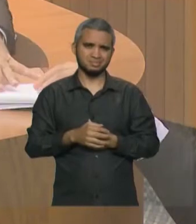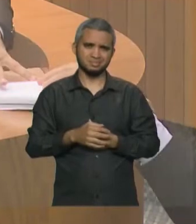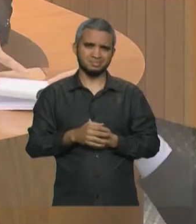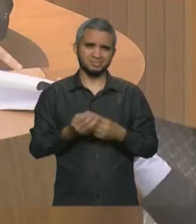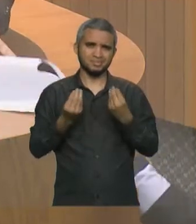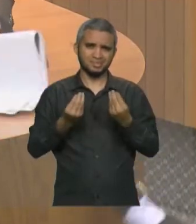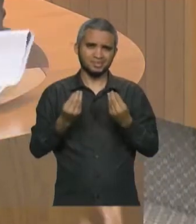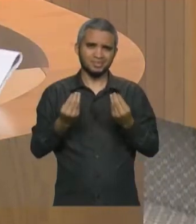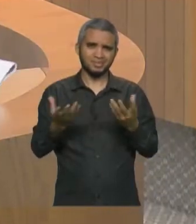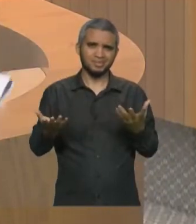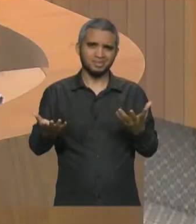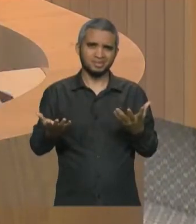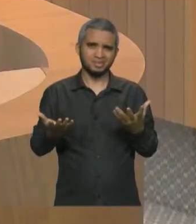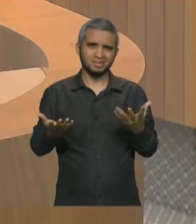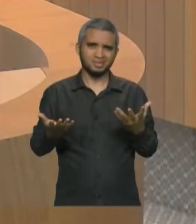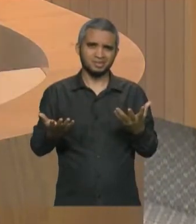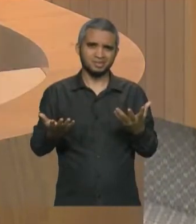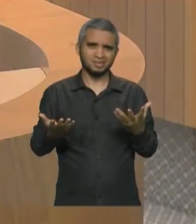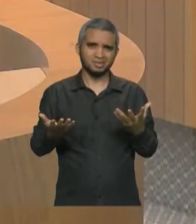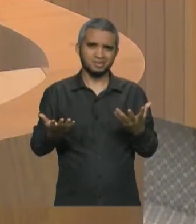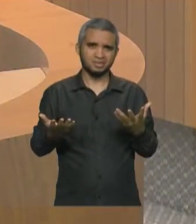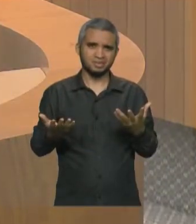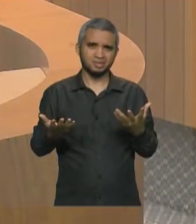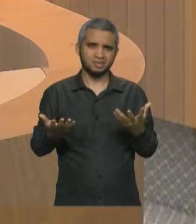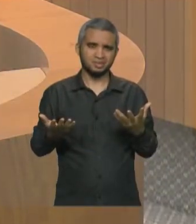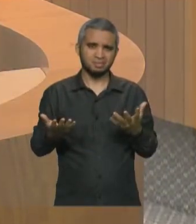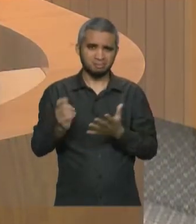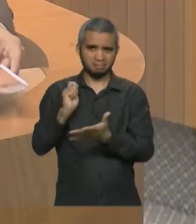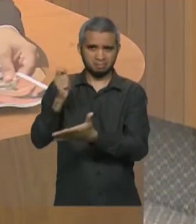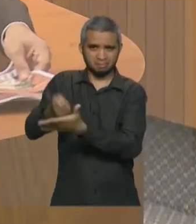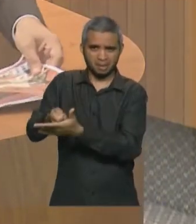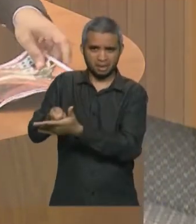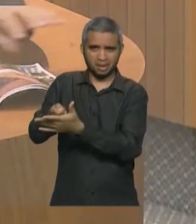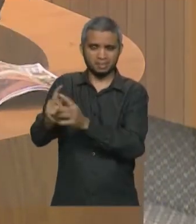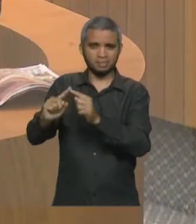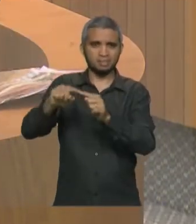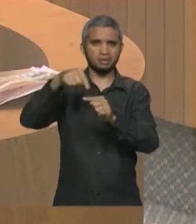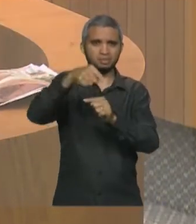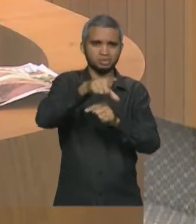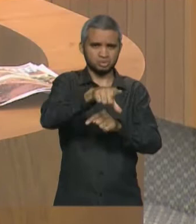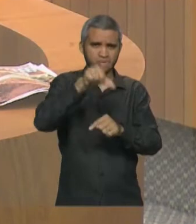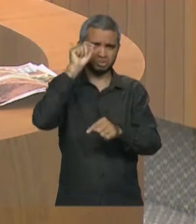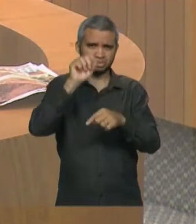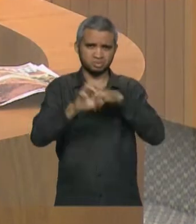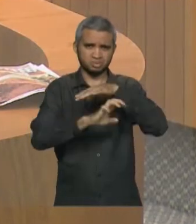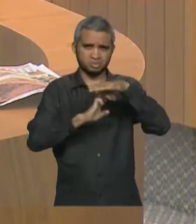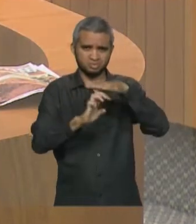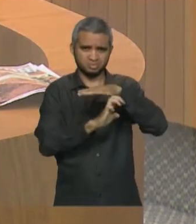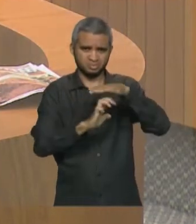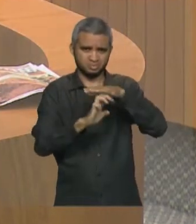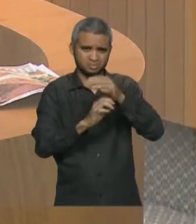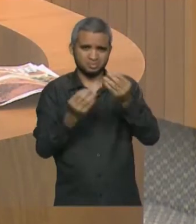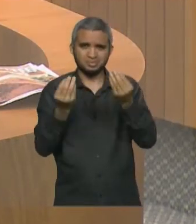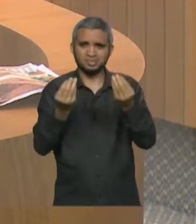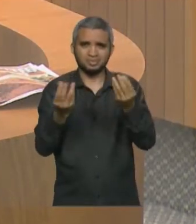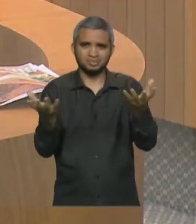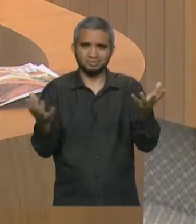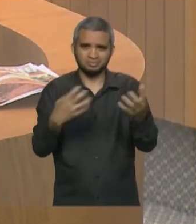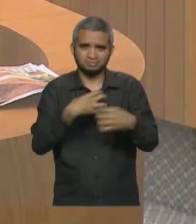descabida. Senhoras e senhores, é vergonhoso. Deputado César Pires,